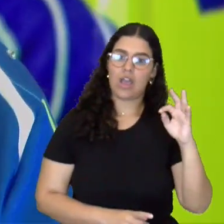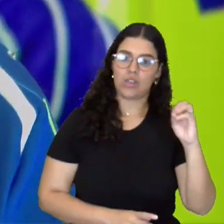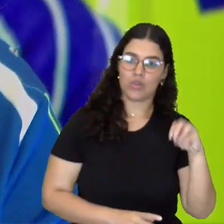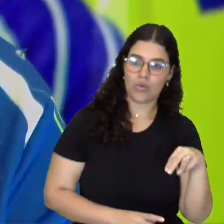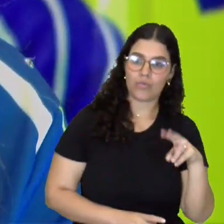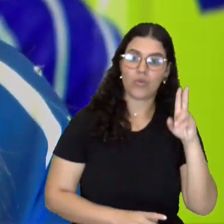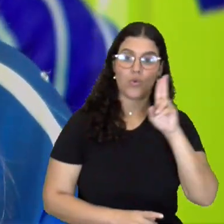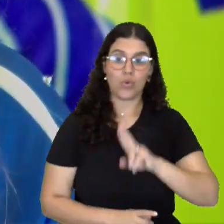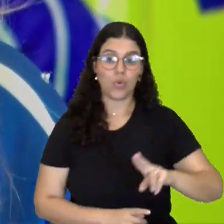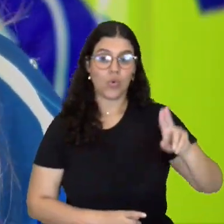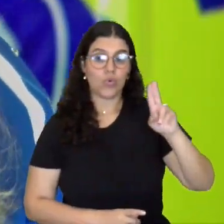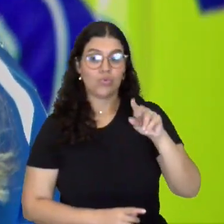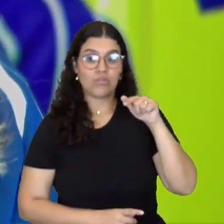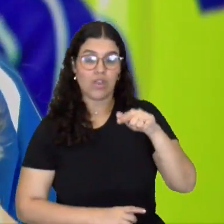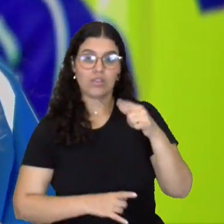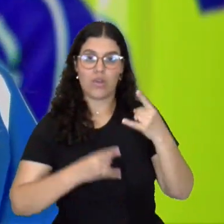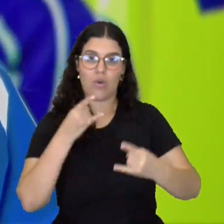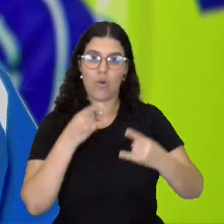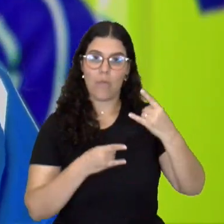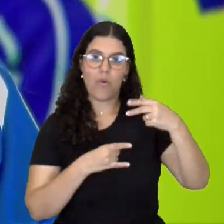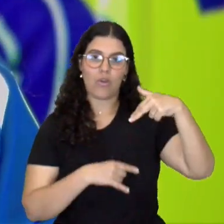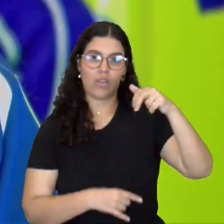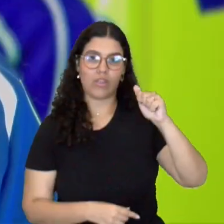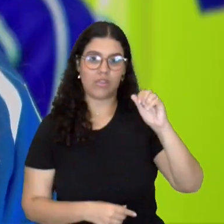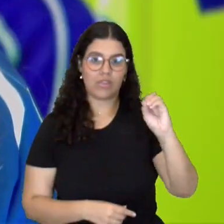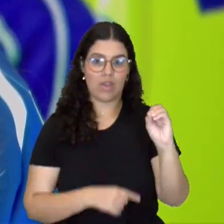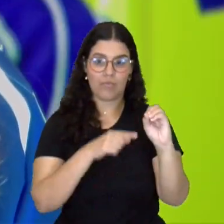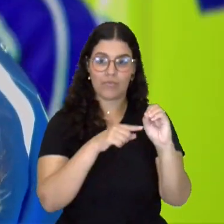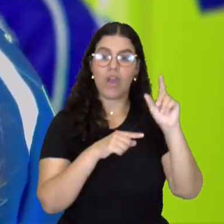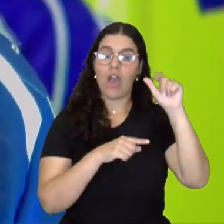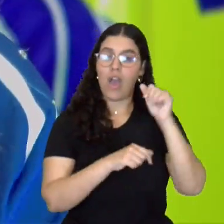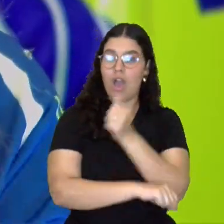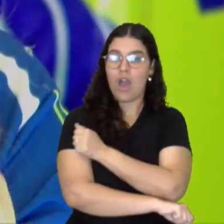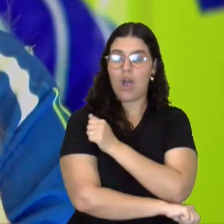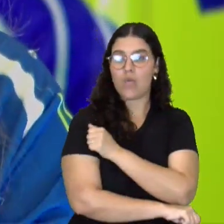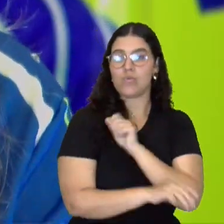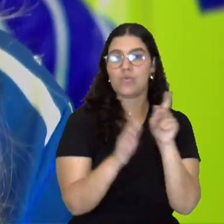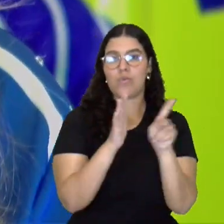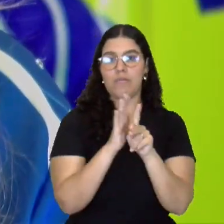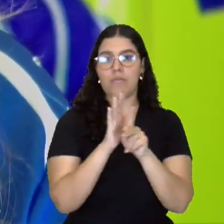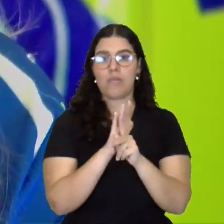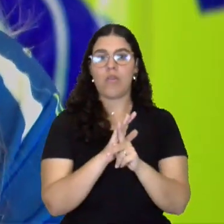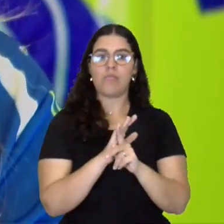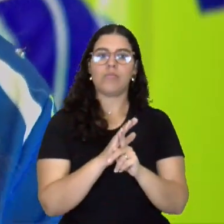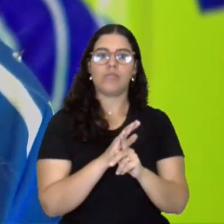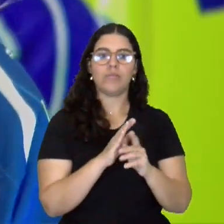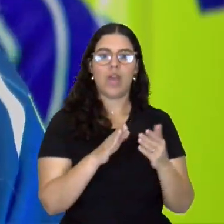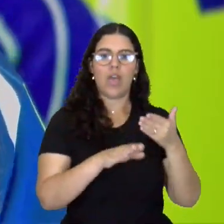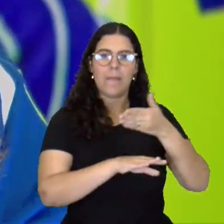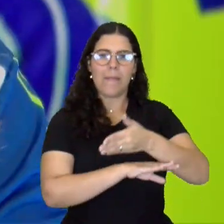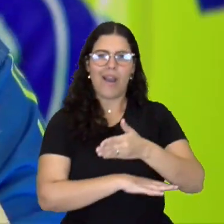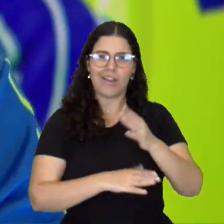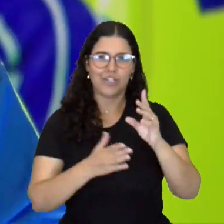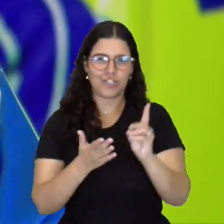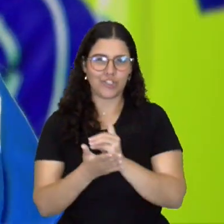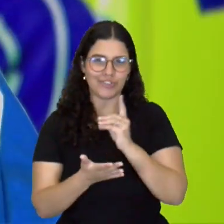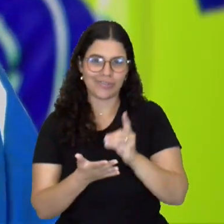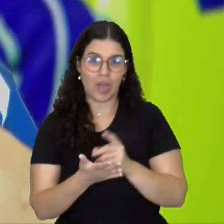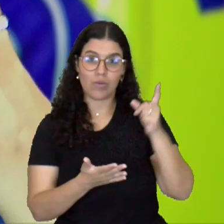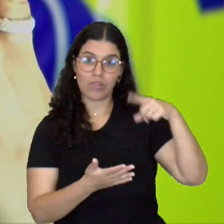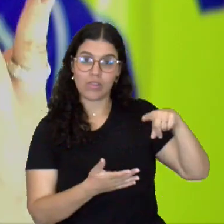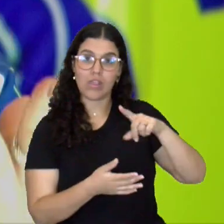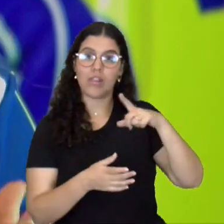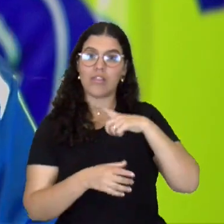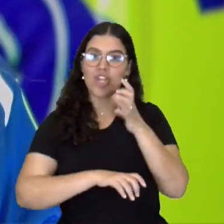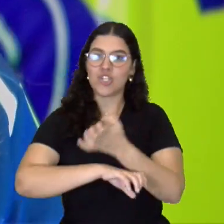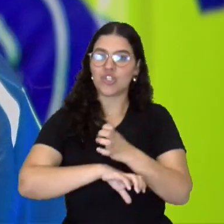nosso humanoide Now, que são estudantes do embarque digital, que pagam uma cadeira aqui de residência, e eles vêm,